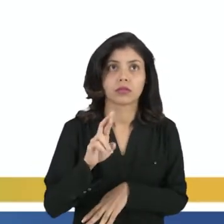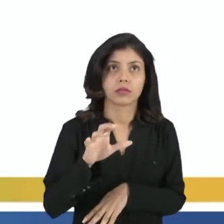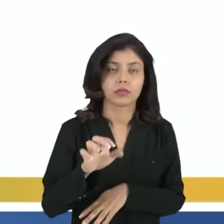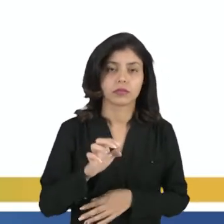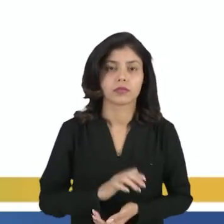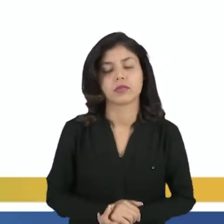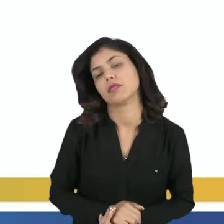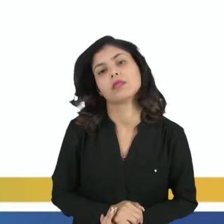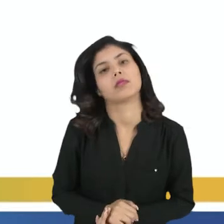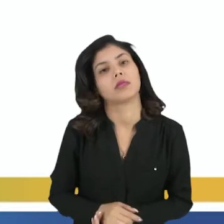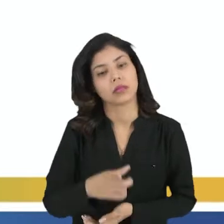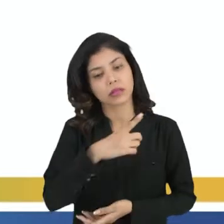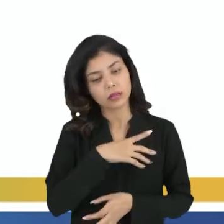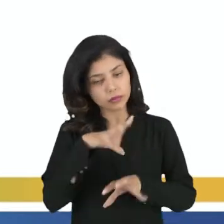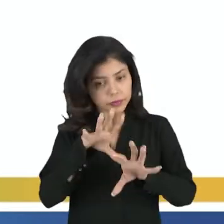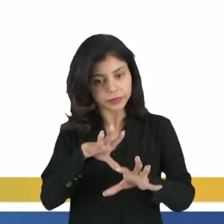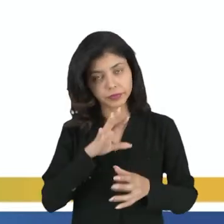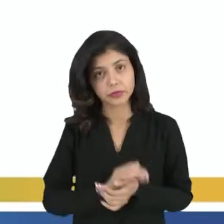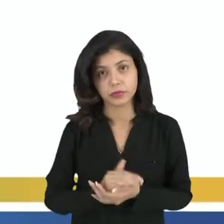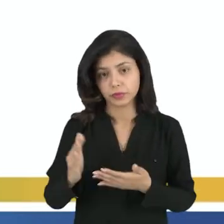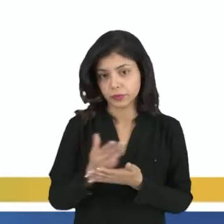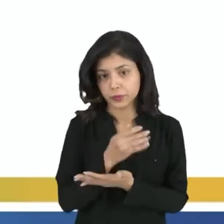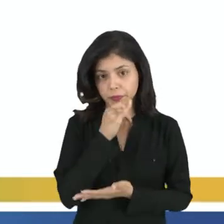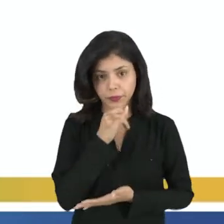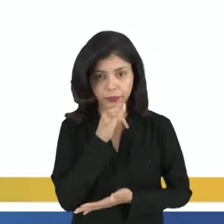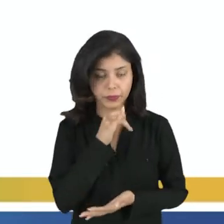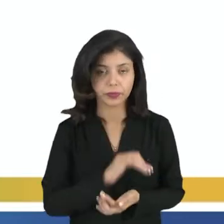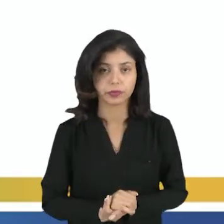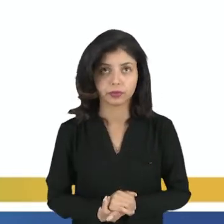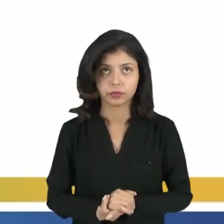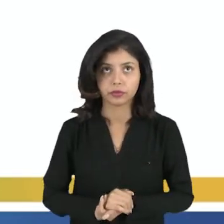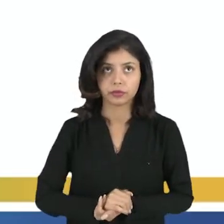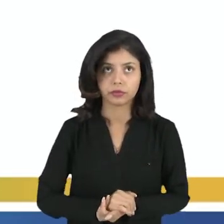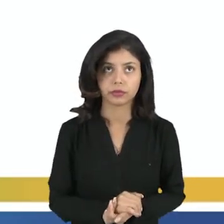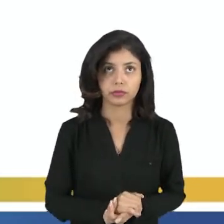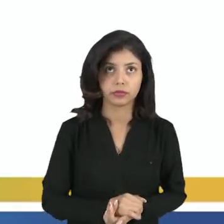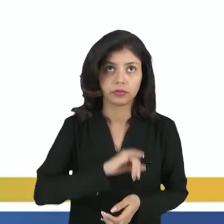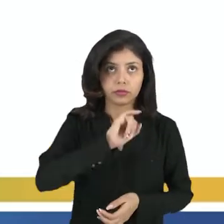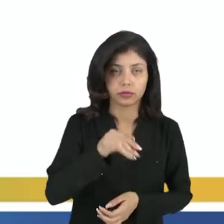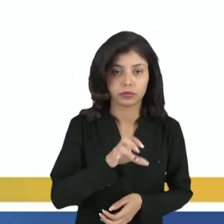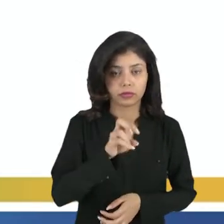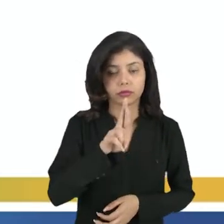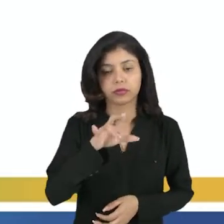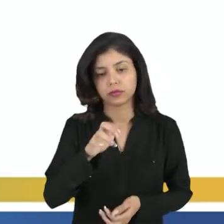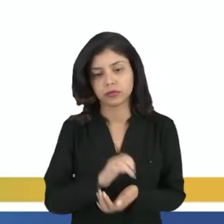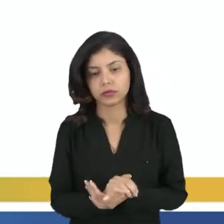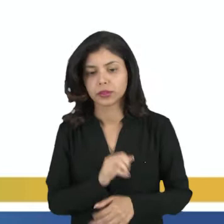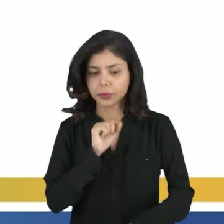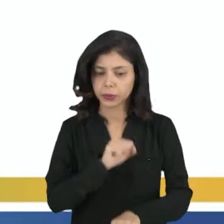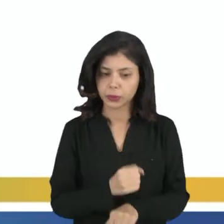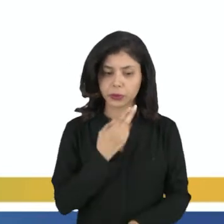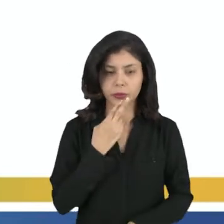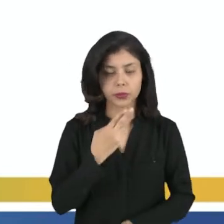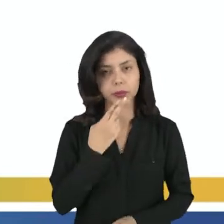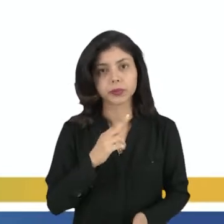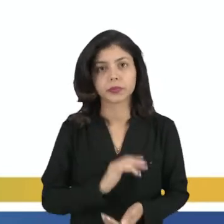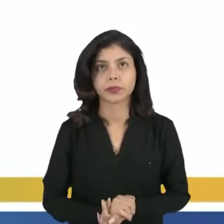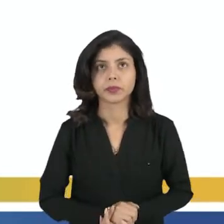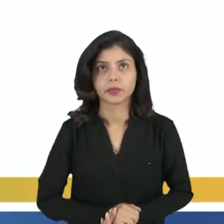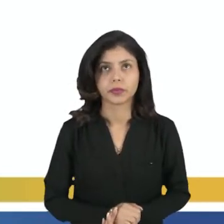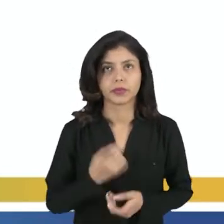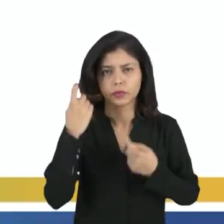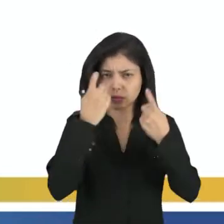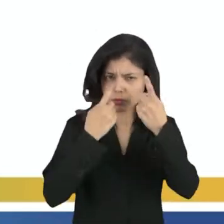tá? Nós temos aqui algum exemplo como esse aqui, ó. Jorge parou de fumar. Qual é a expressão aí que